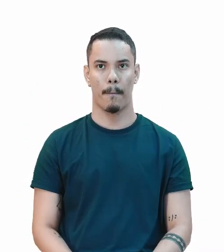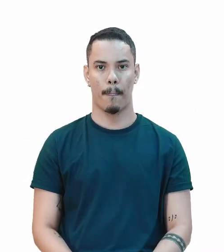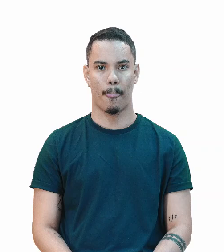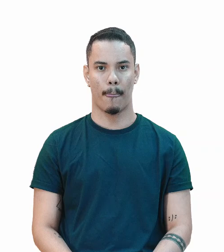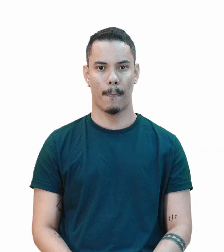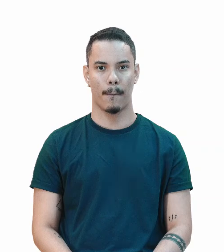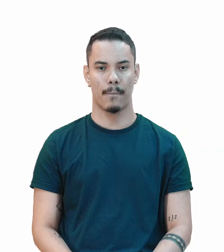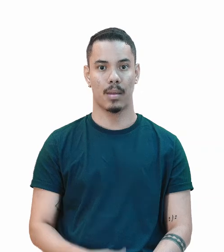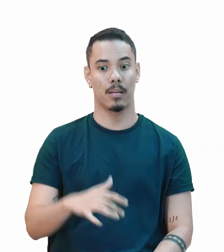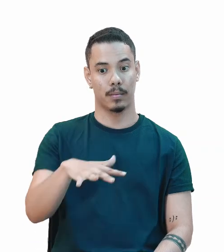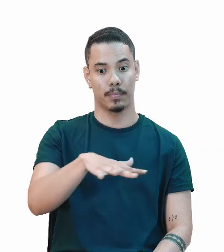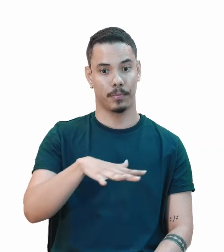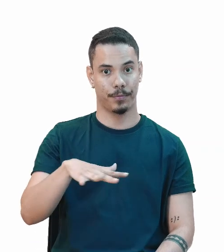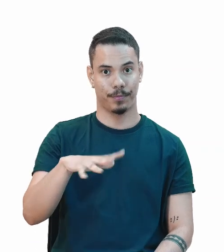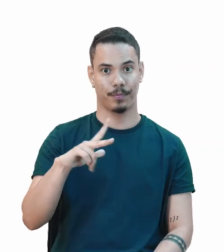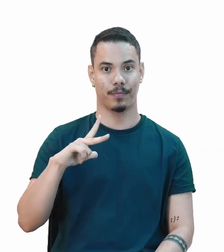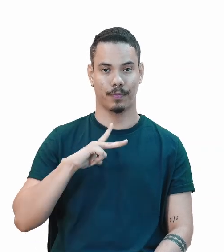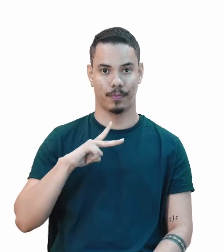naquele espaço privado.